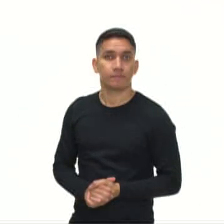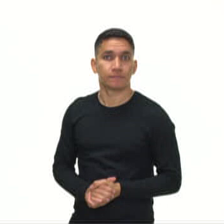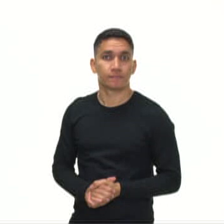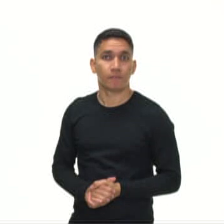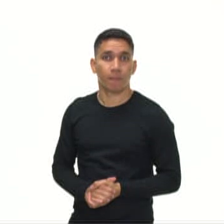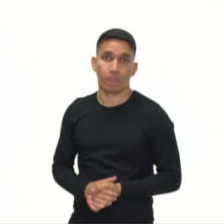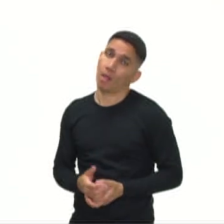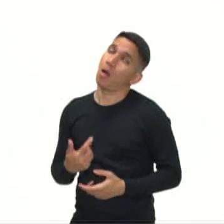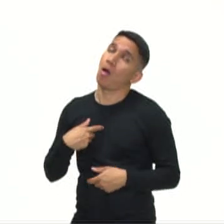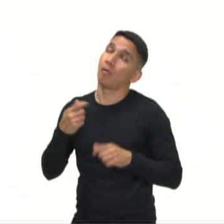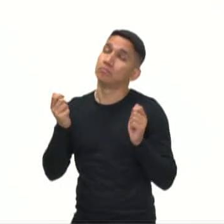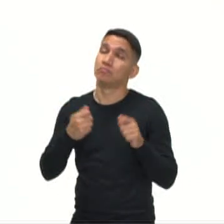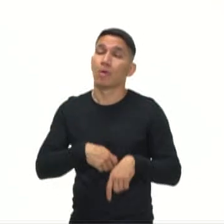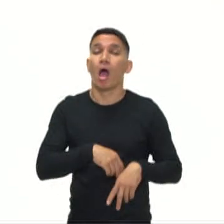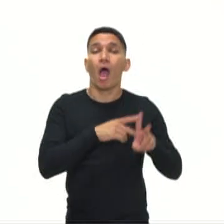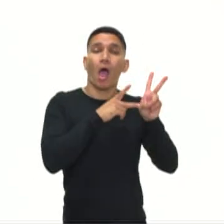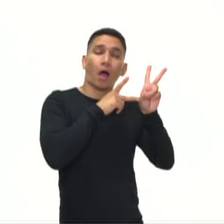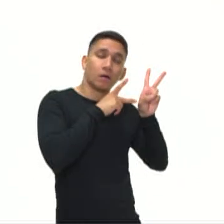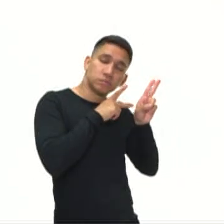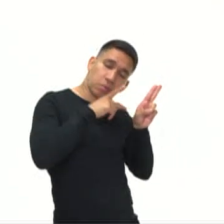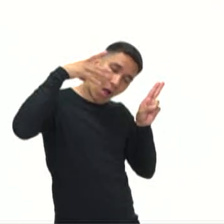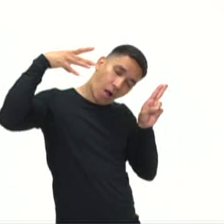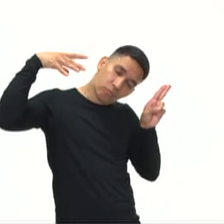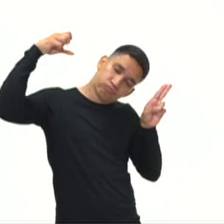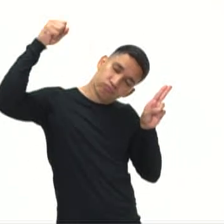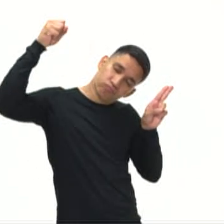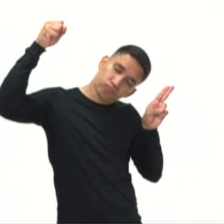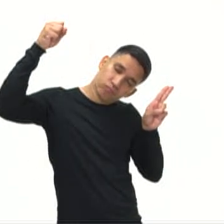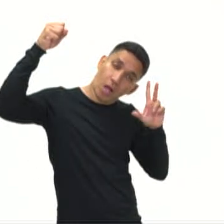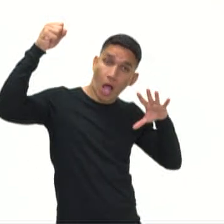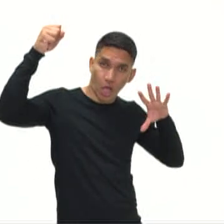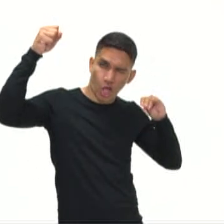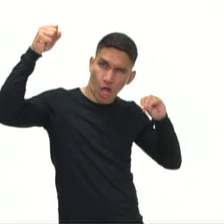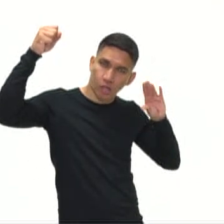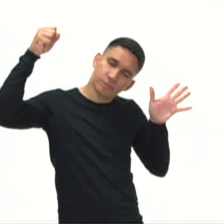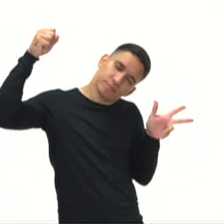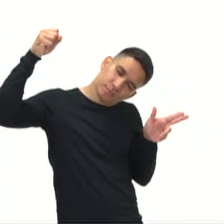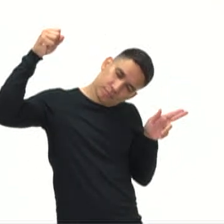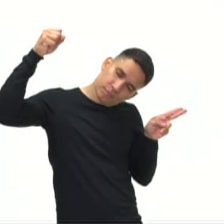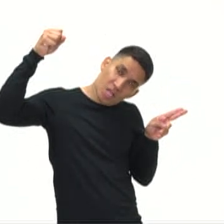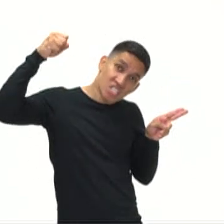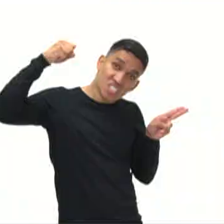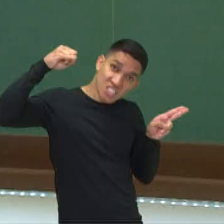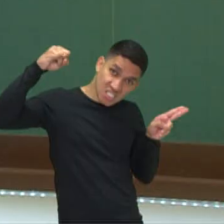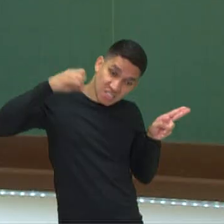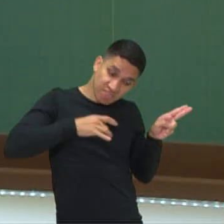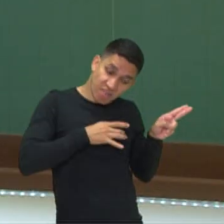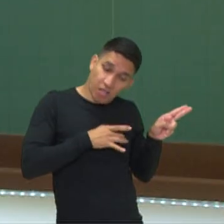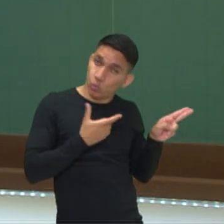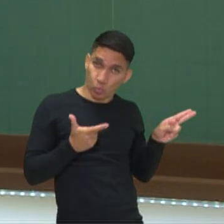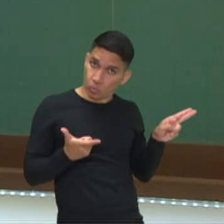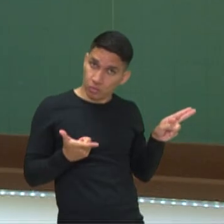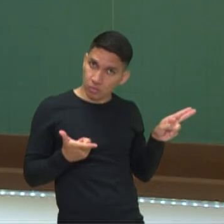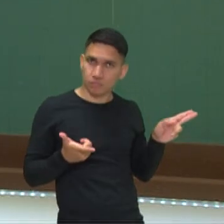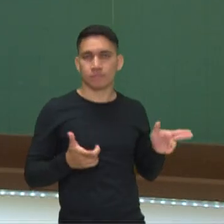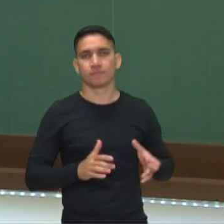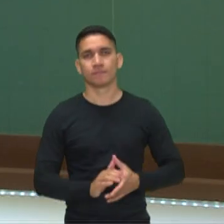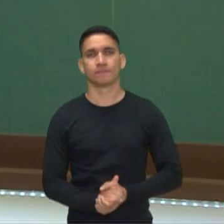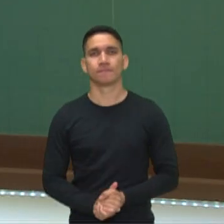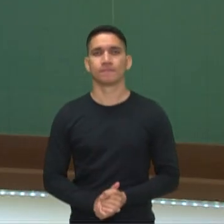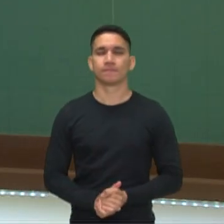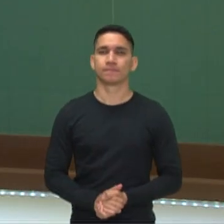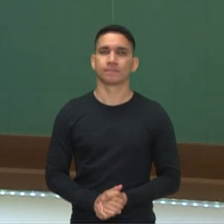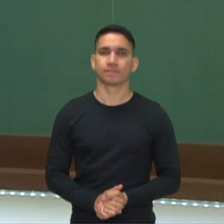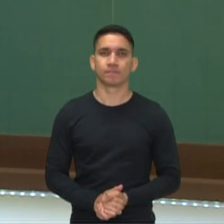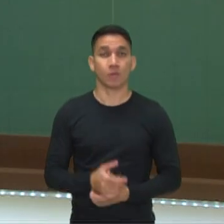Eu poderia dormir com as luzes apagadas à noite se eu não tivesse medo.